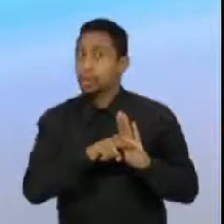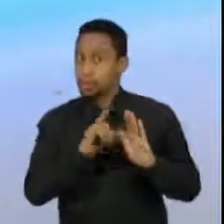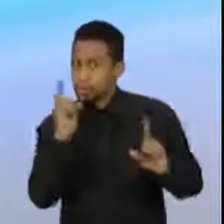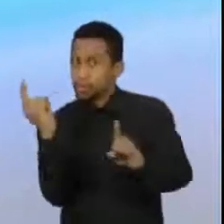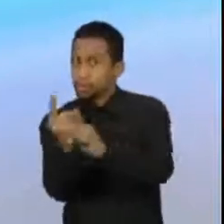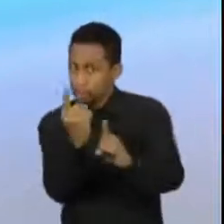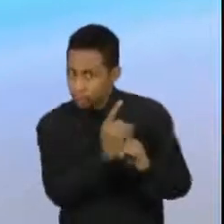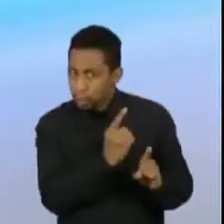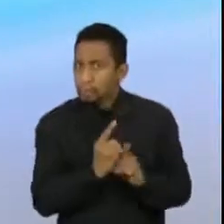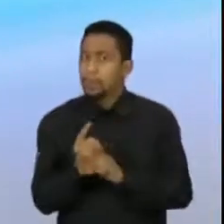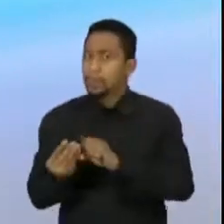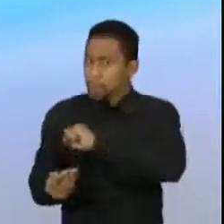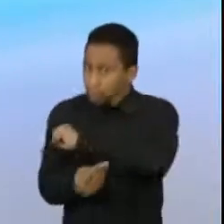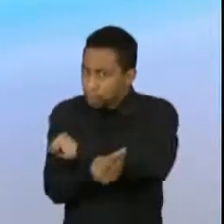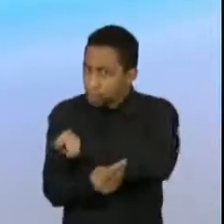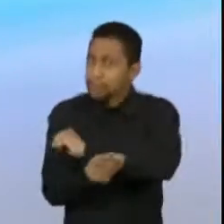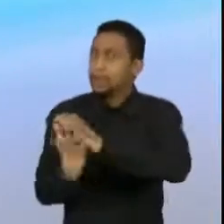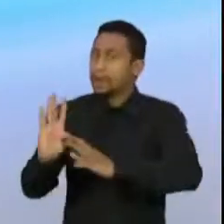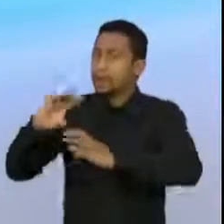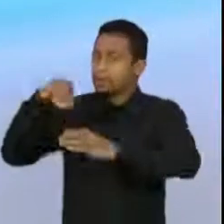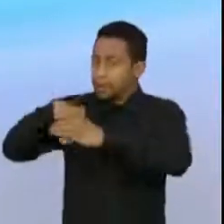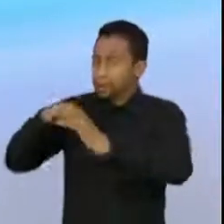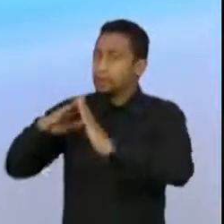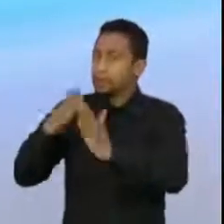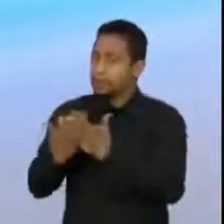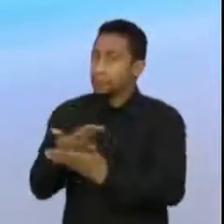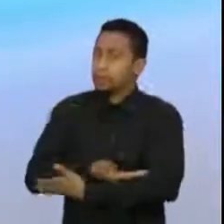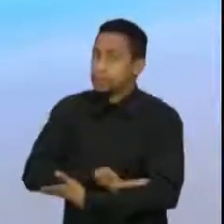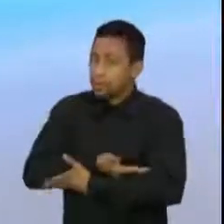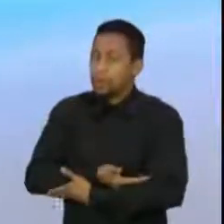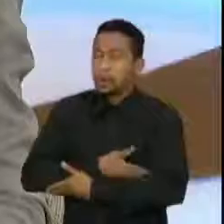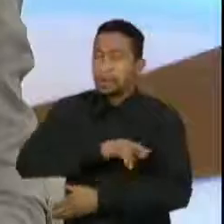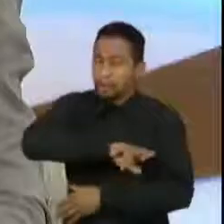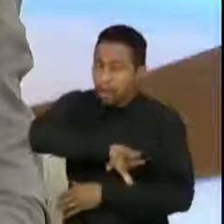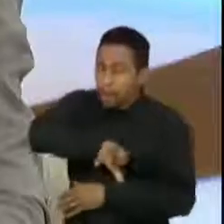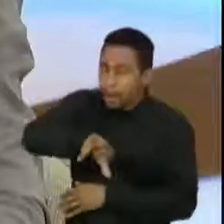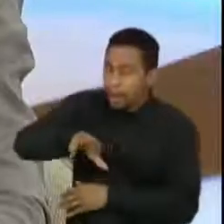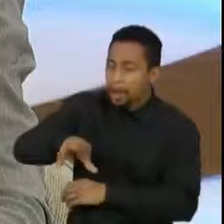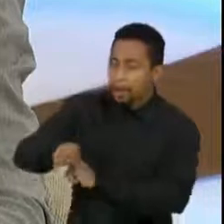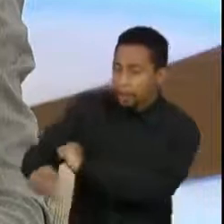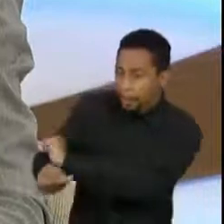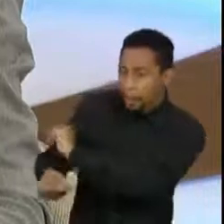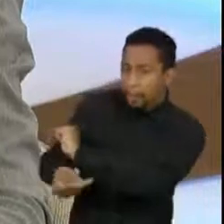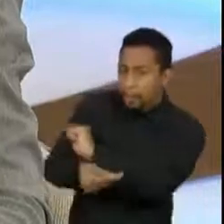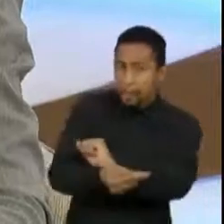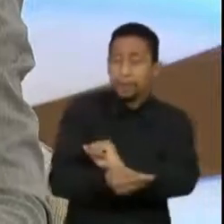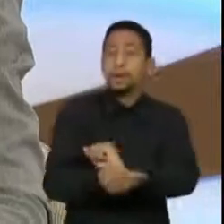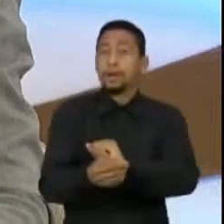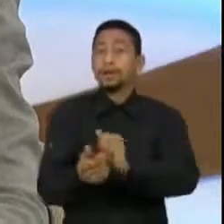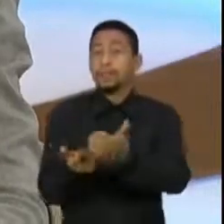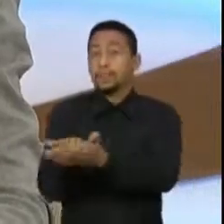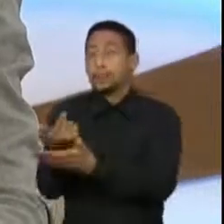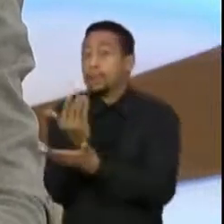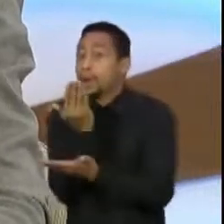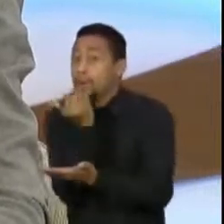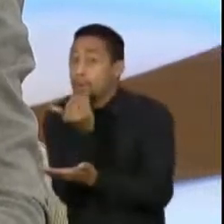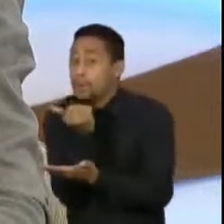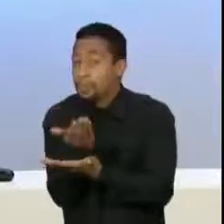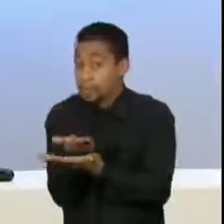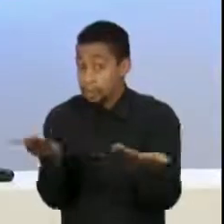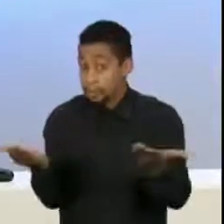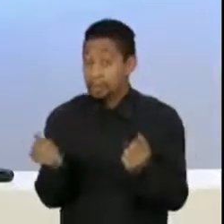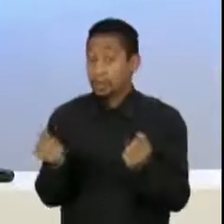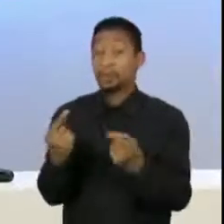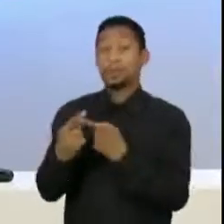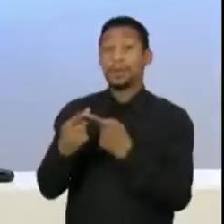eram dezenas de entidades, né, que estavam desviando recursos, especialmente da merenda das escolas, que funcionava